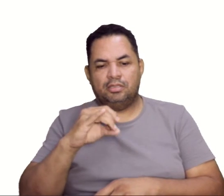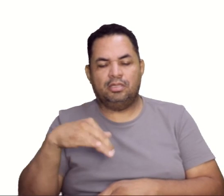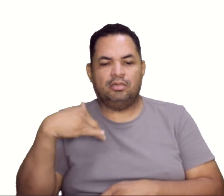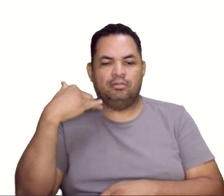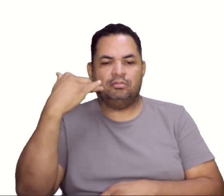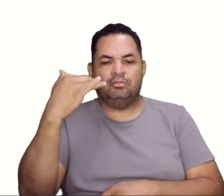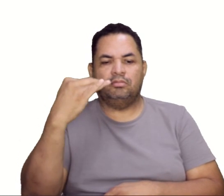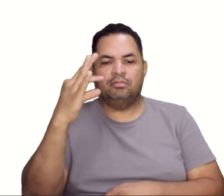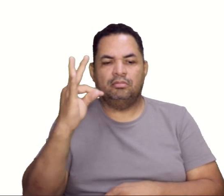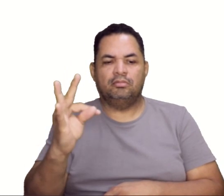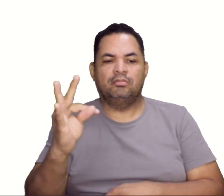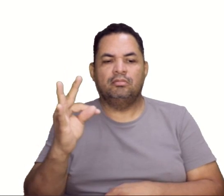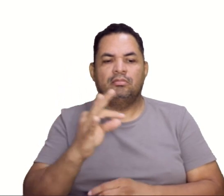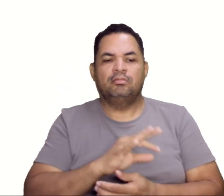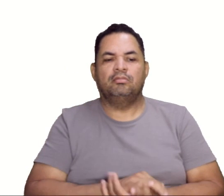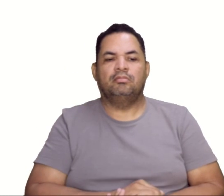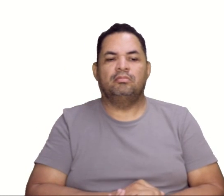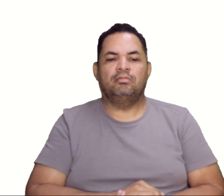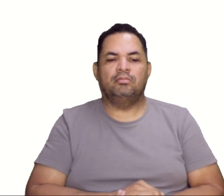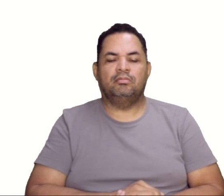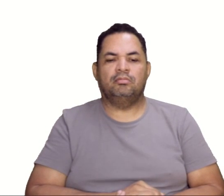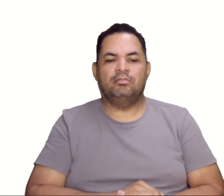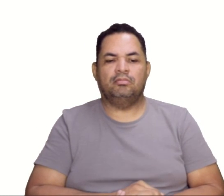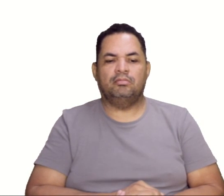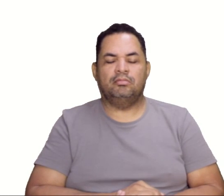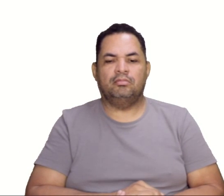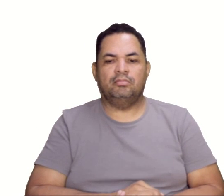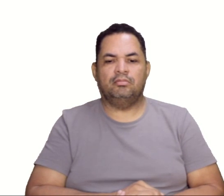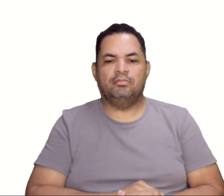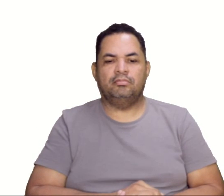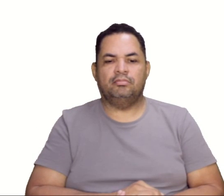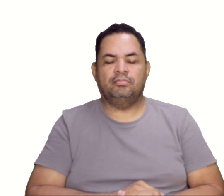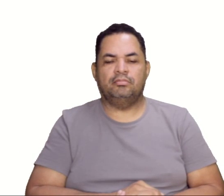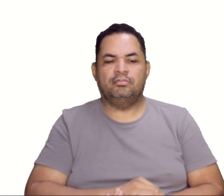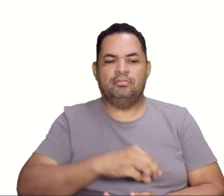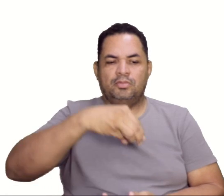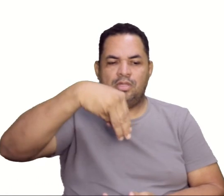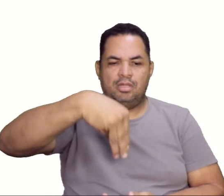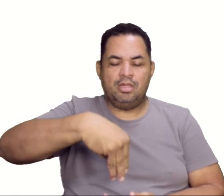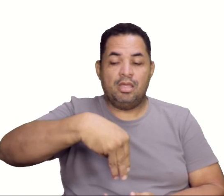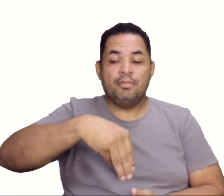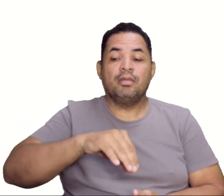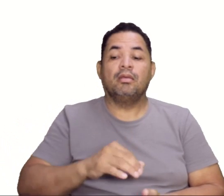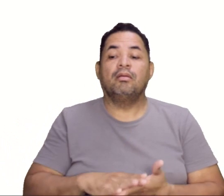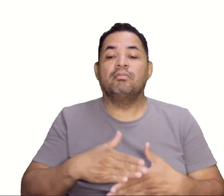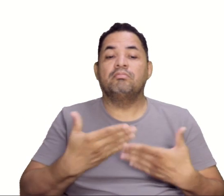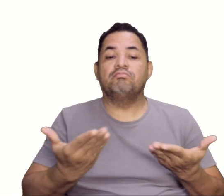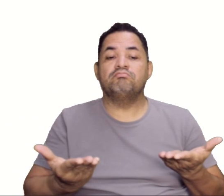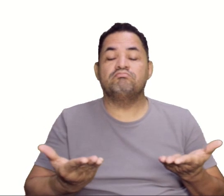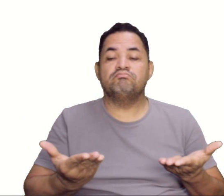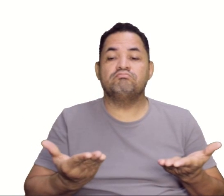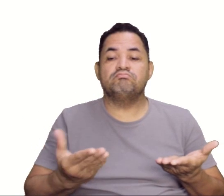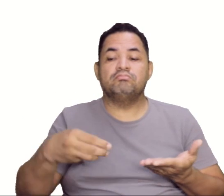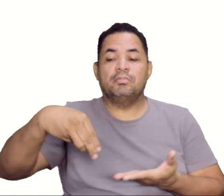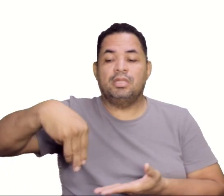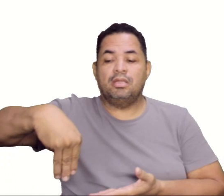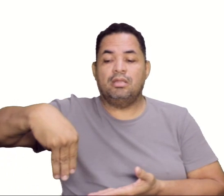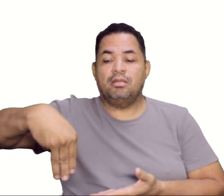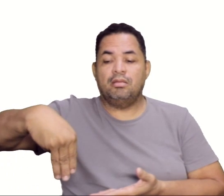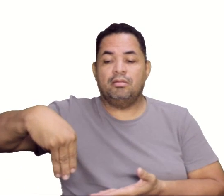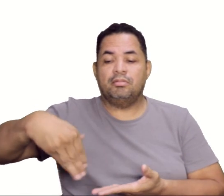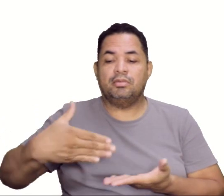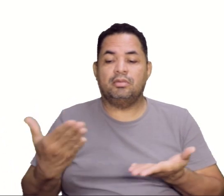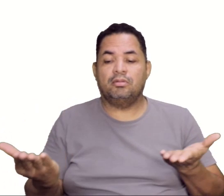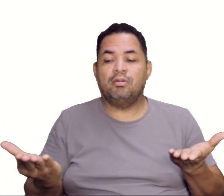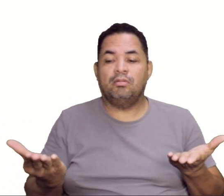elevado ao Tempo Tempo quem é o montante o montante é o nosso quanto receberá de